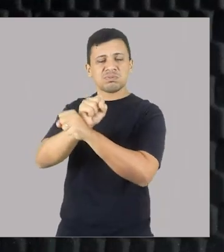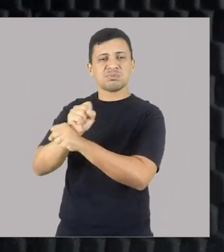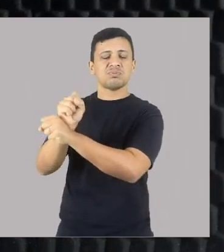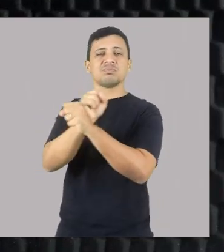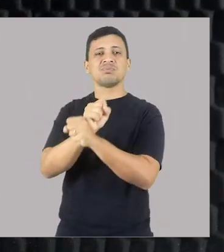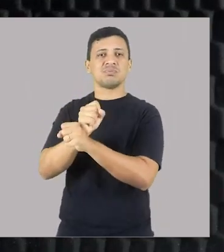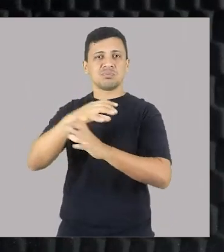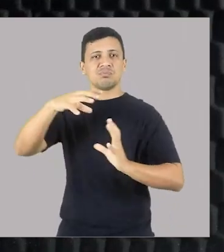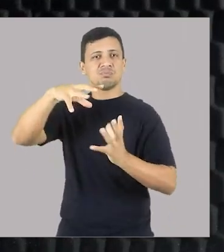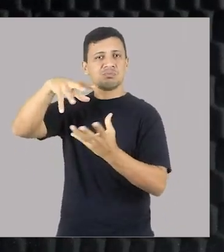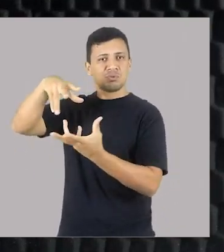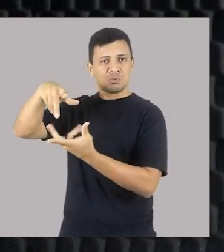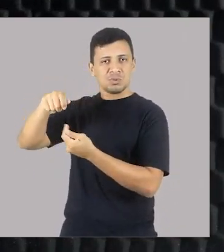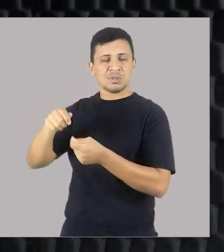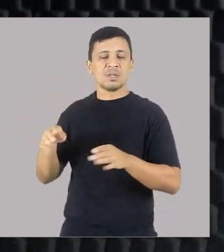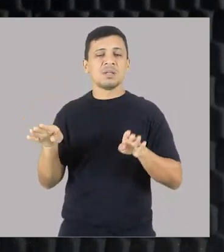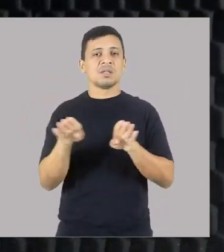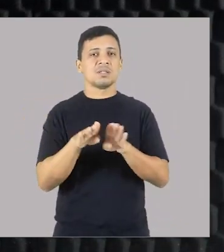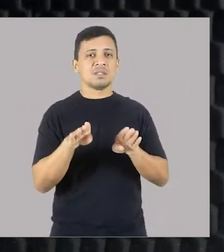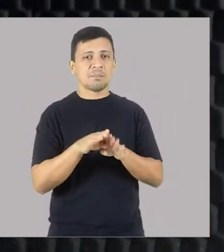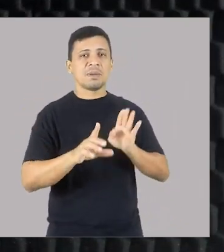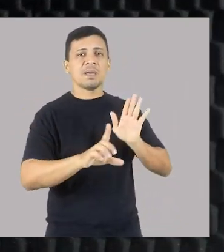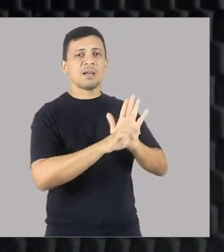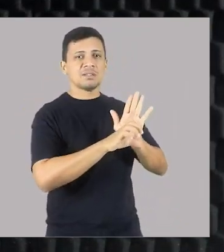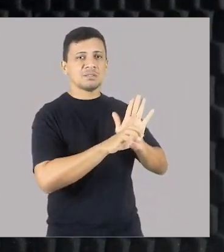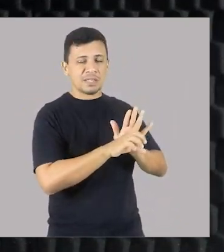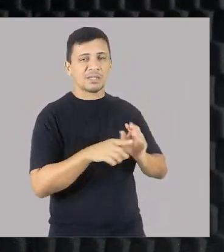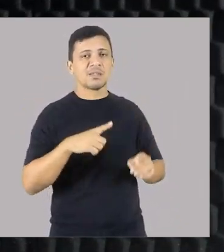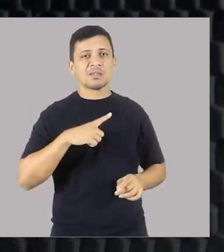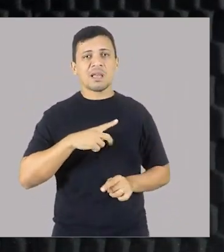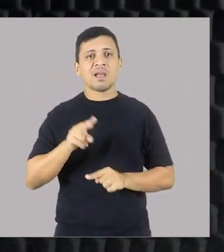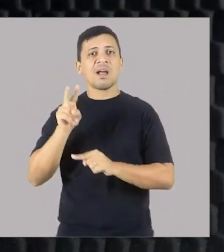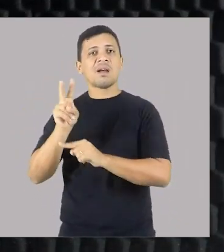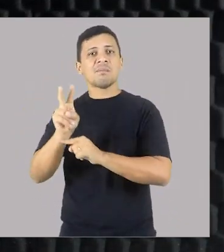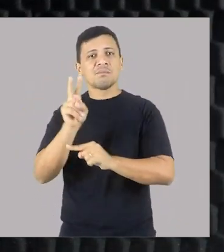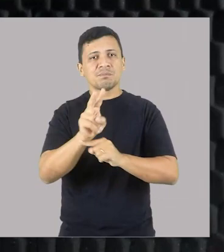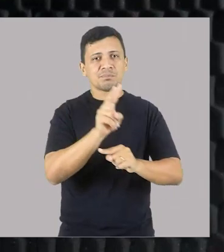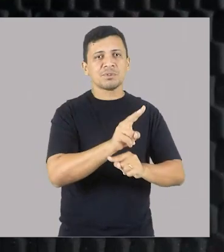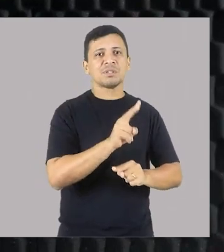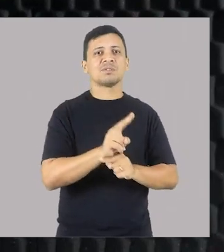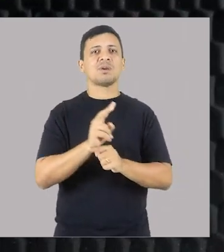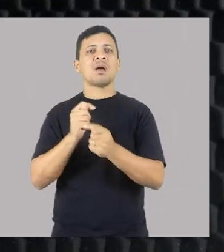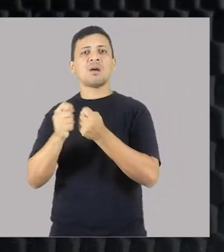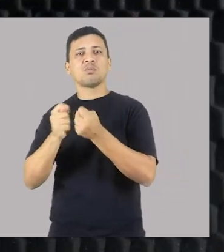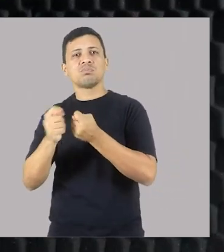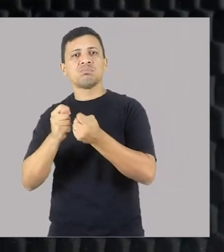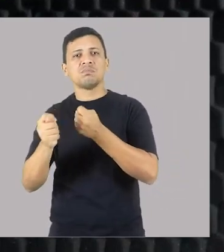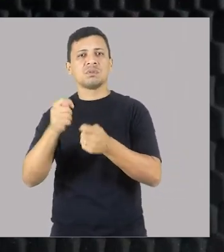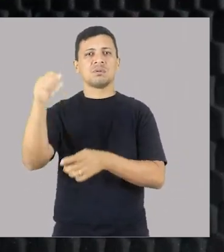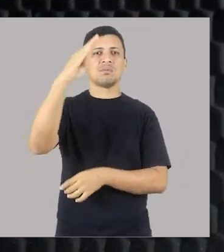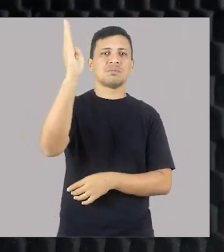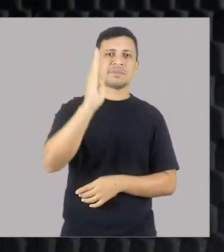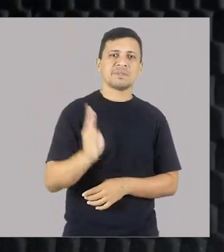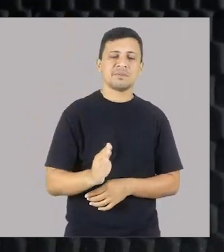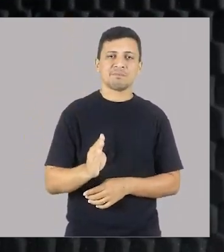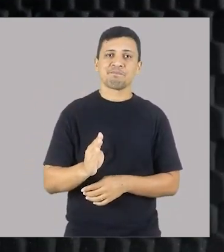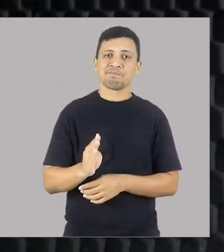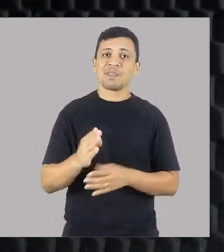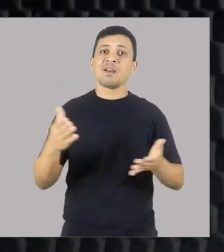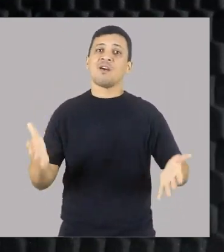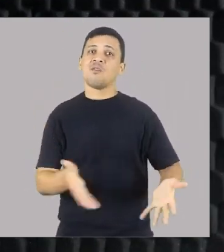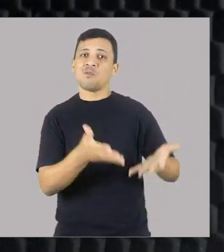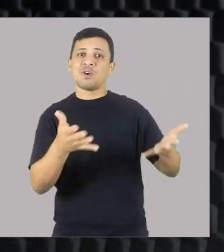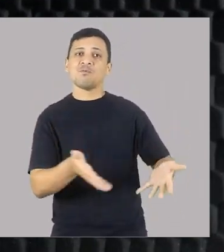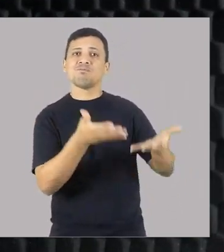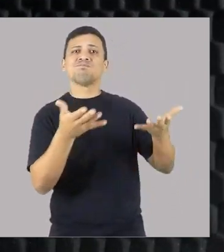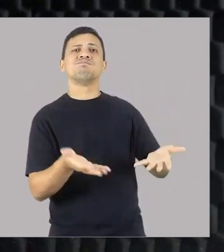Alves Branco, que teve um certo caráter protecionista. Então, isso favoreceu a se ter essa experiência industrial com